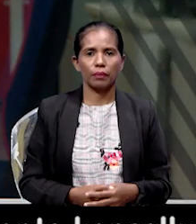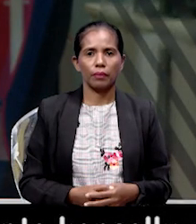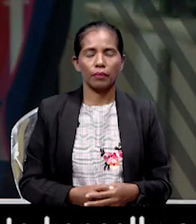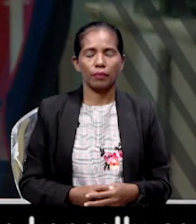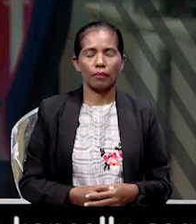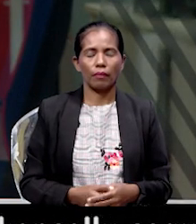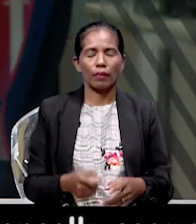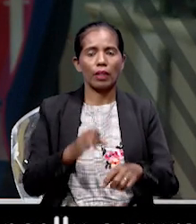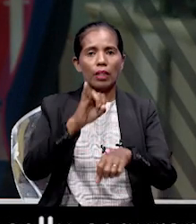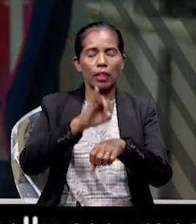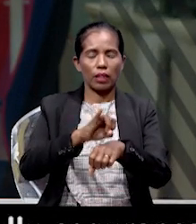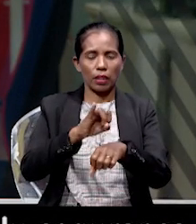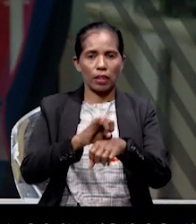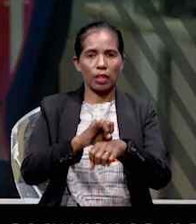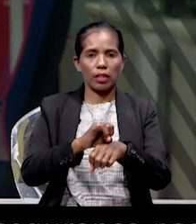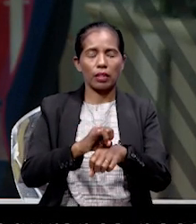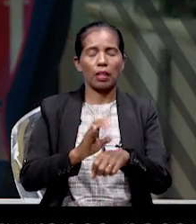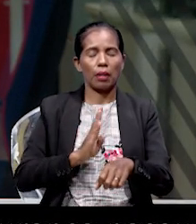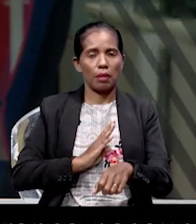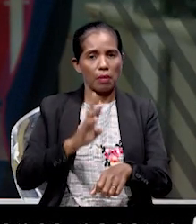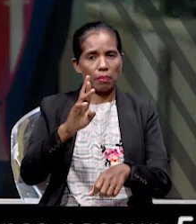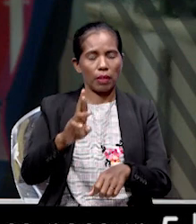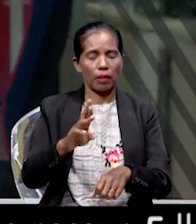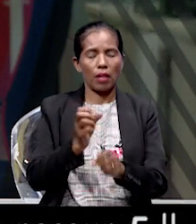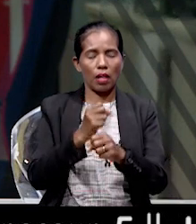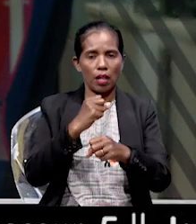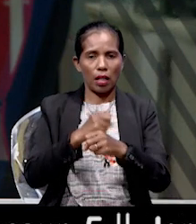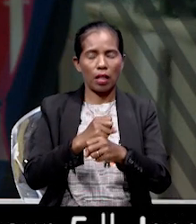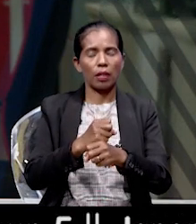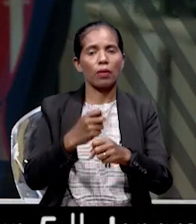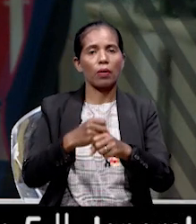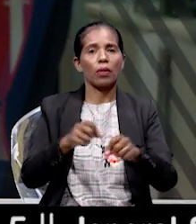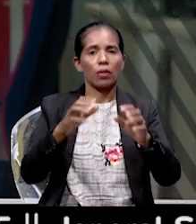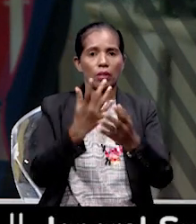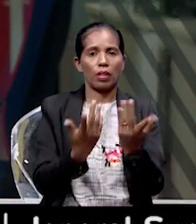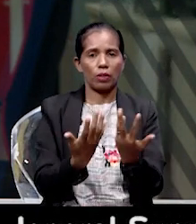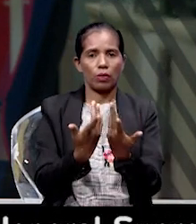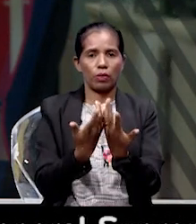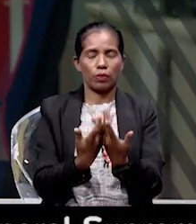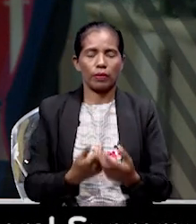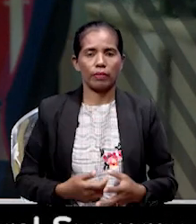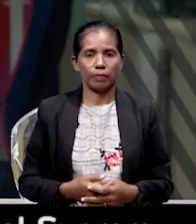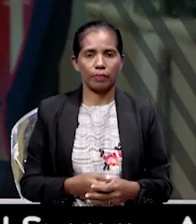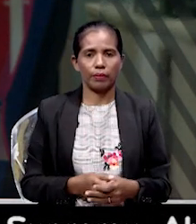Inisiu Igreja Sagrado Coração de Jesus Becora, hari ho talitahang.